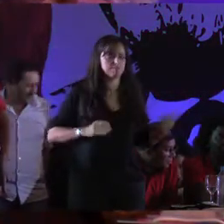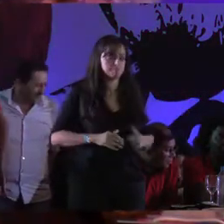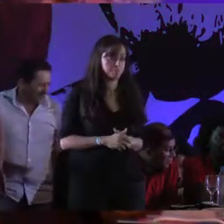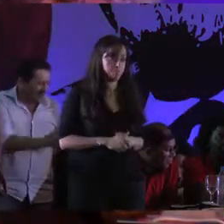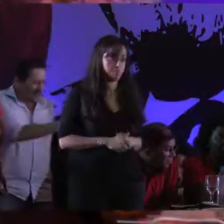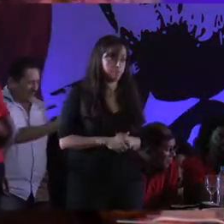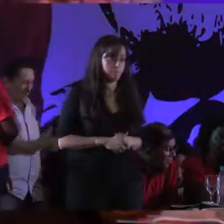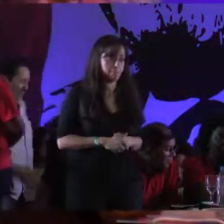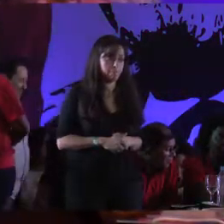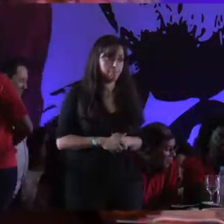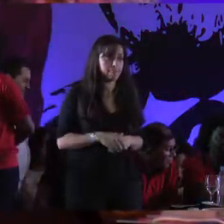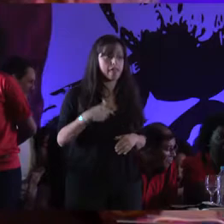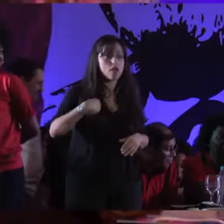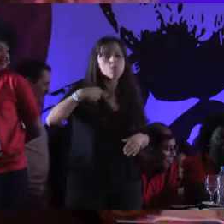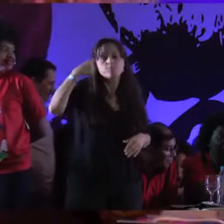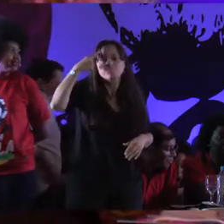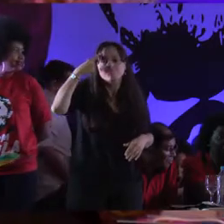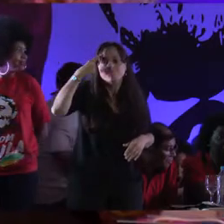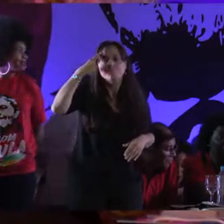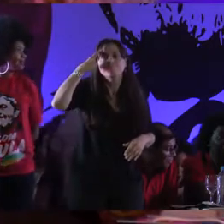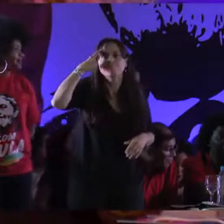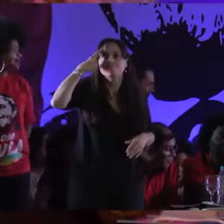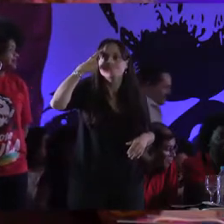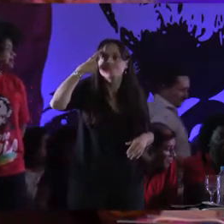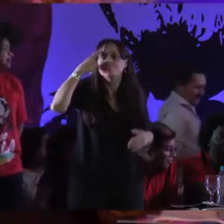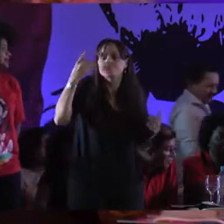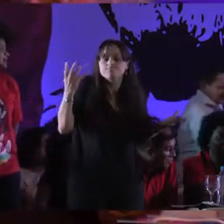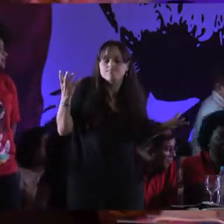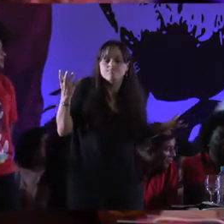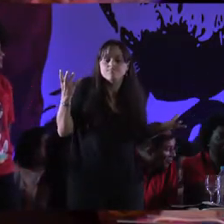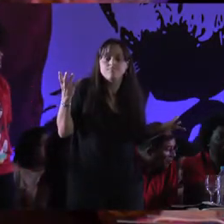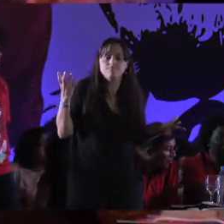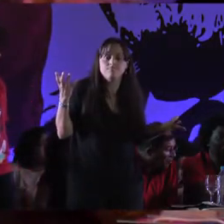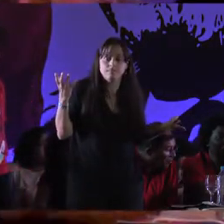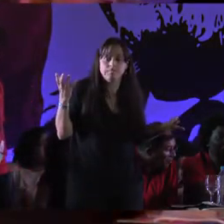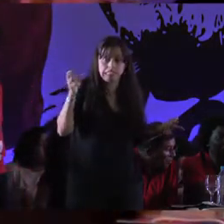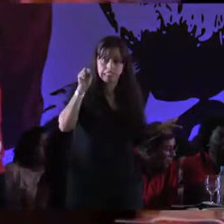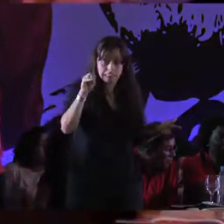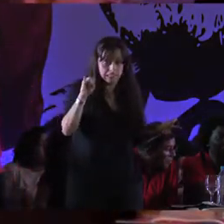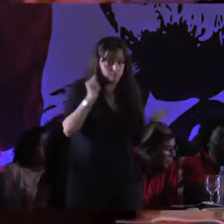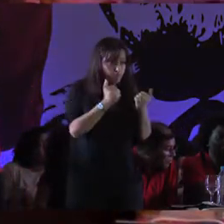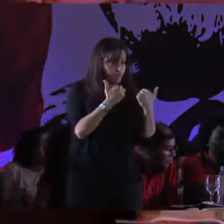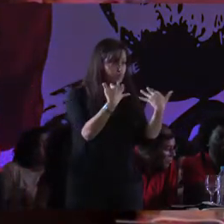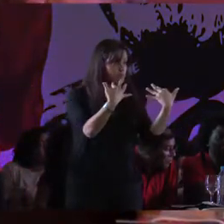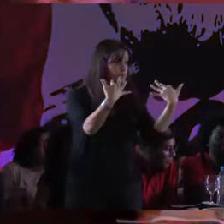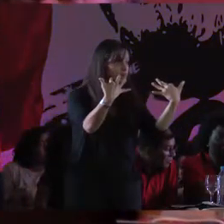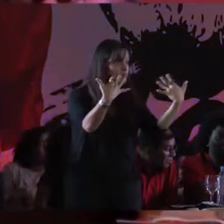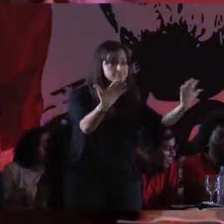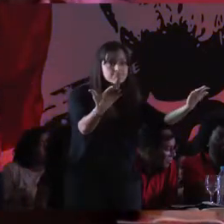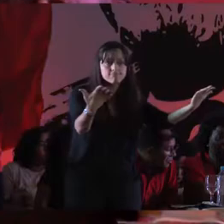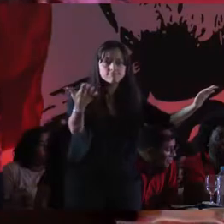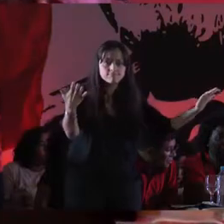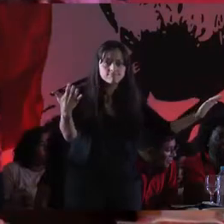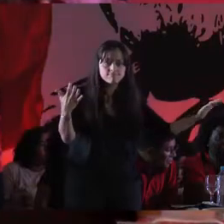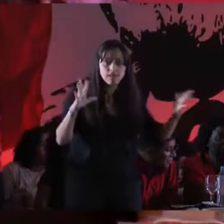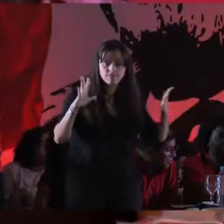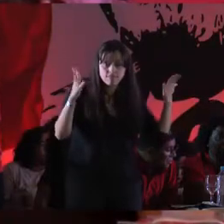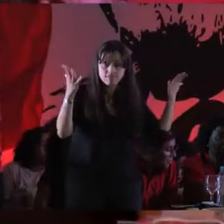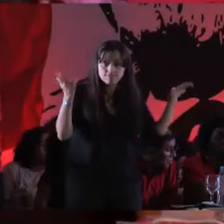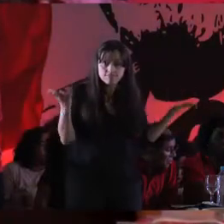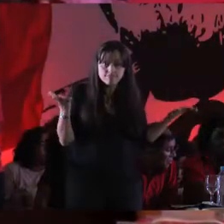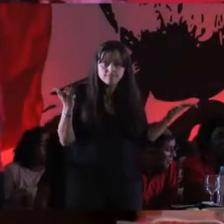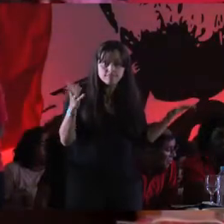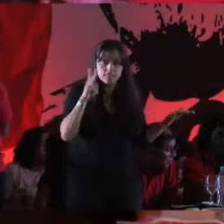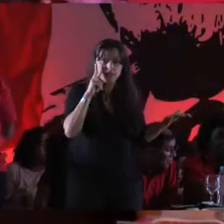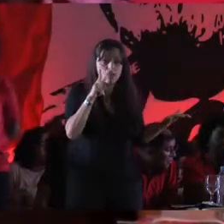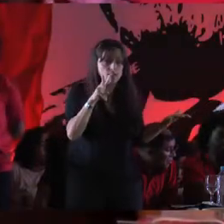Eu fico pensando às vezes, presidente Lula, quando a gente chega num evento como esse, a gente vê companheiros com a